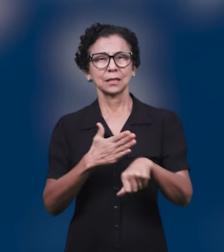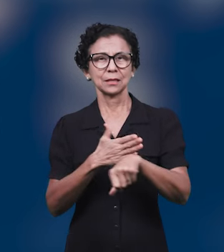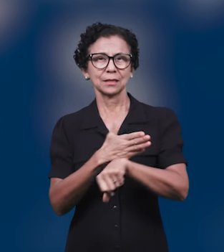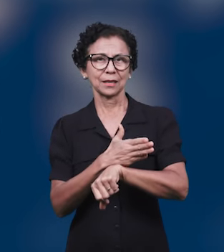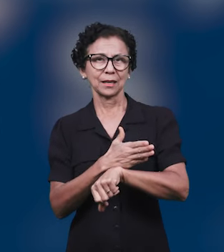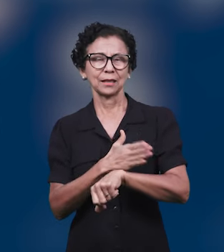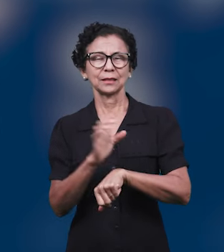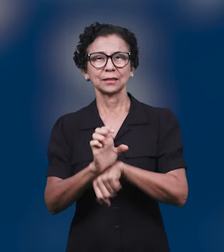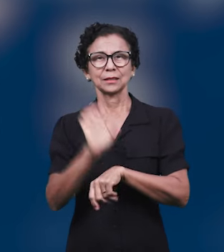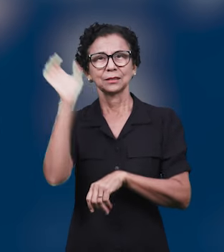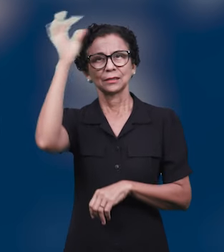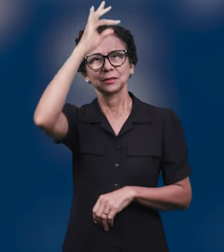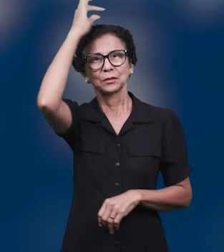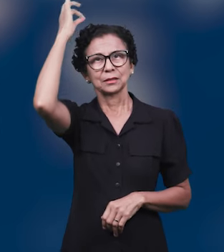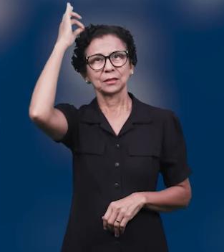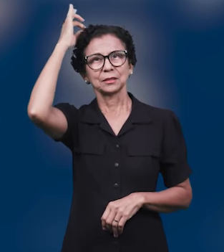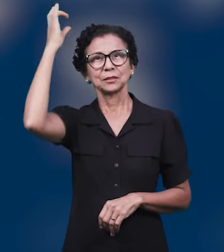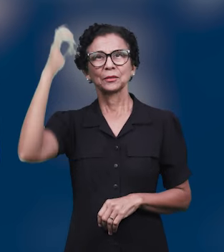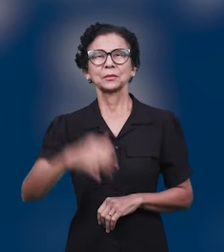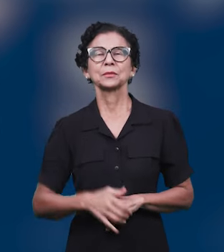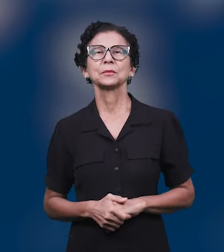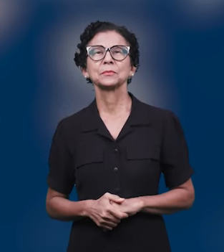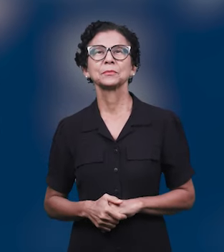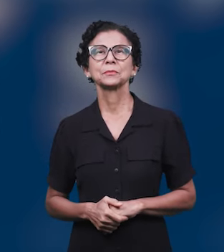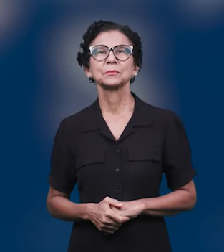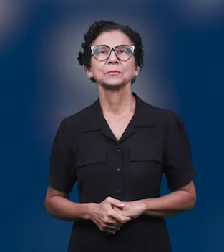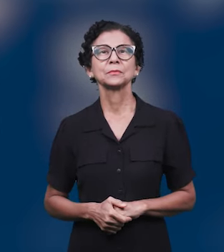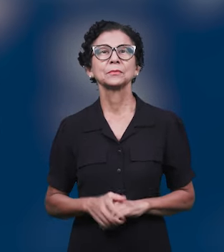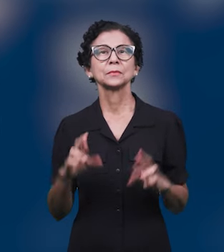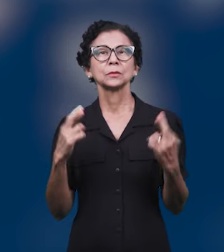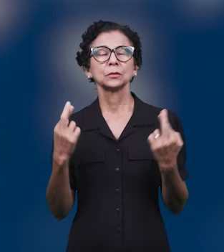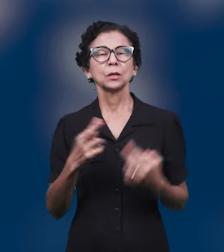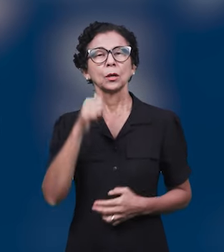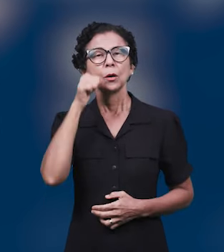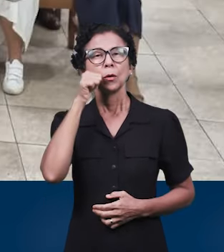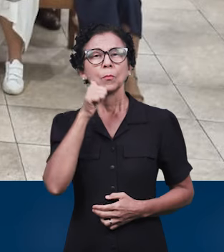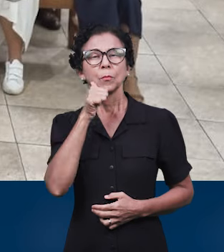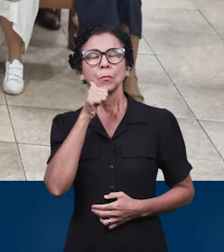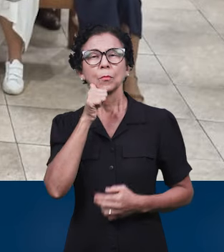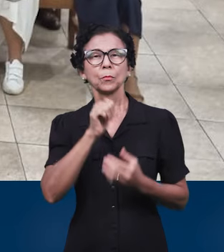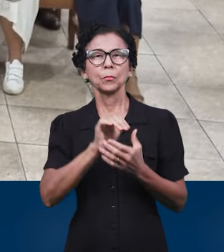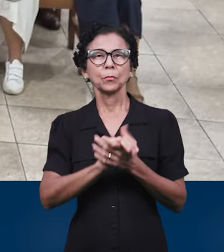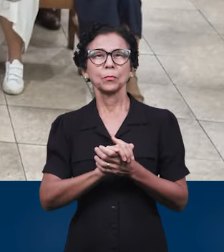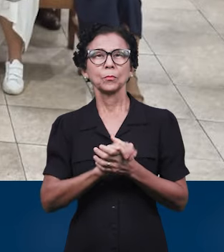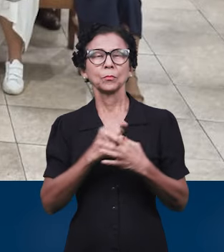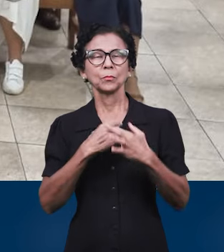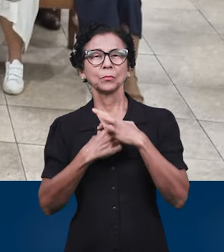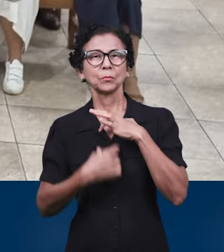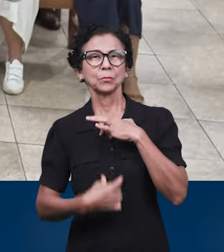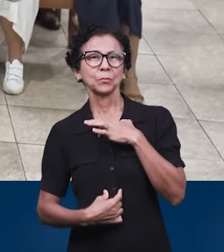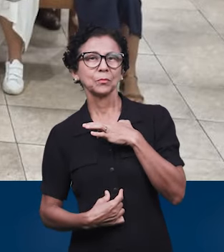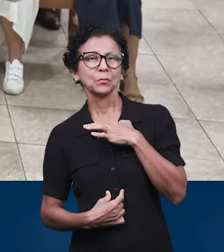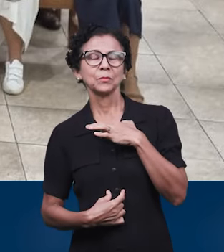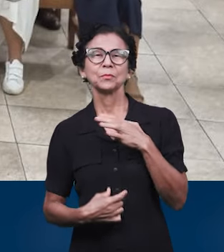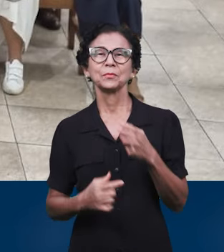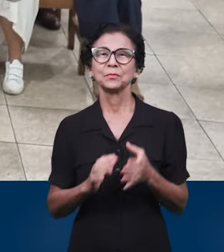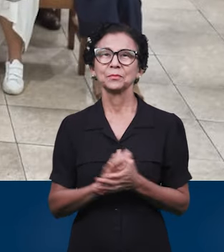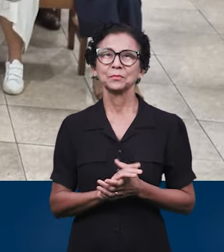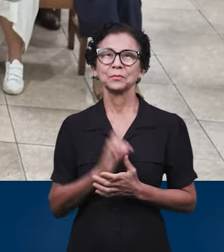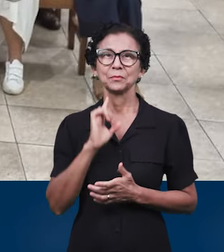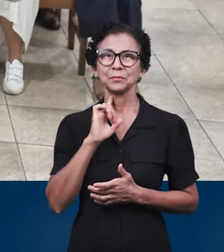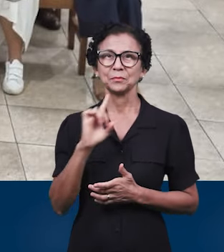Pena. Reunião com a Orquestra Júnior, em Cariacica, Espírito Santo. Reunião especial com os nossos jovens na Igreja